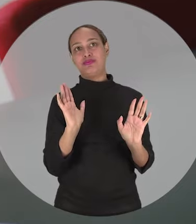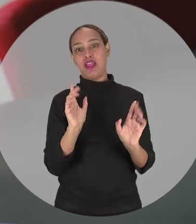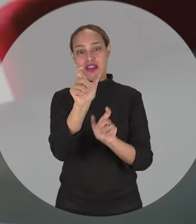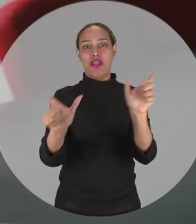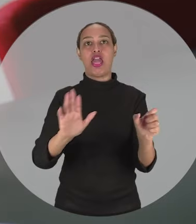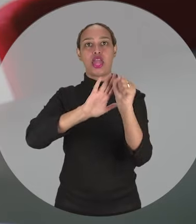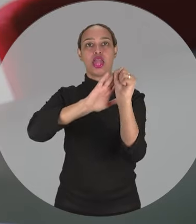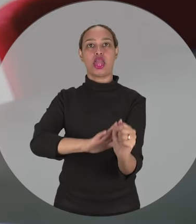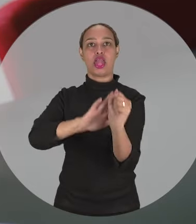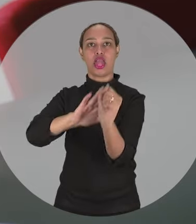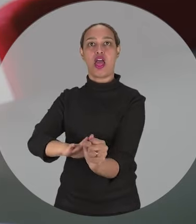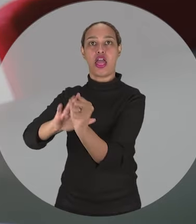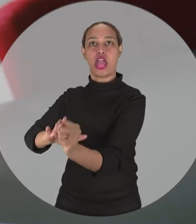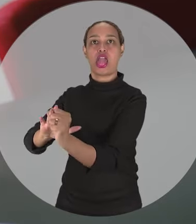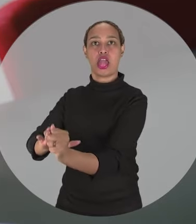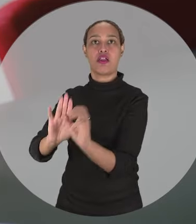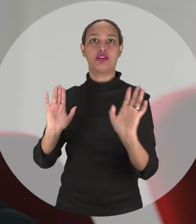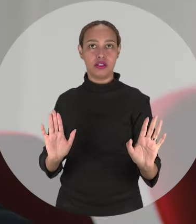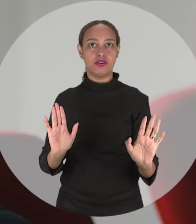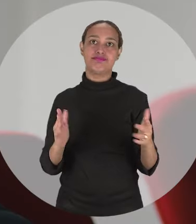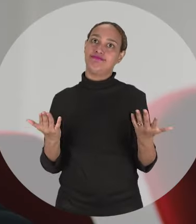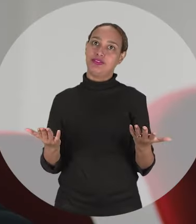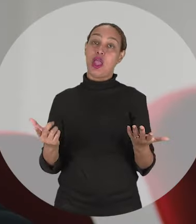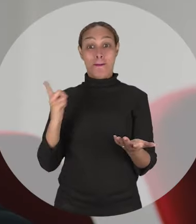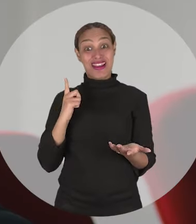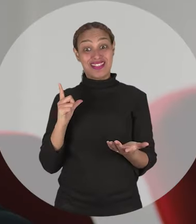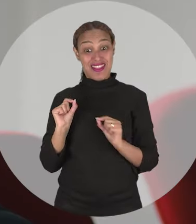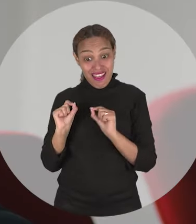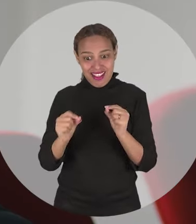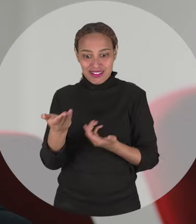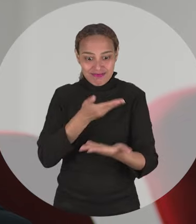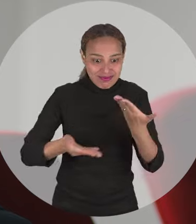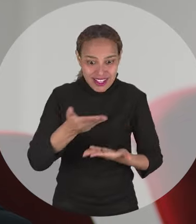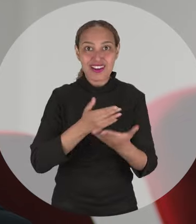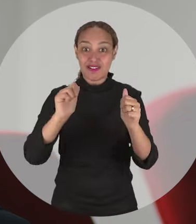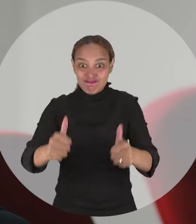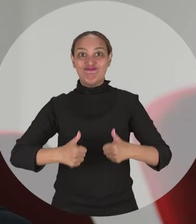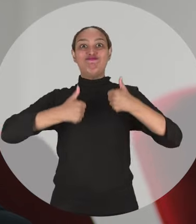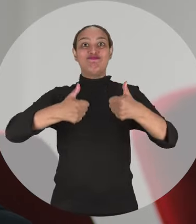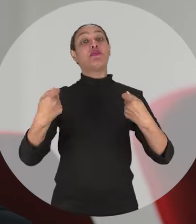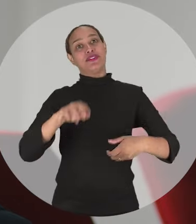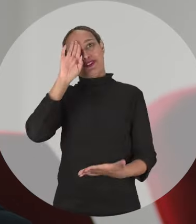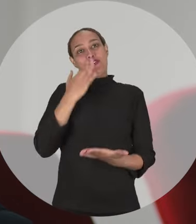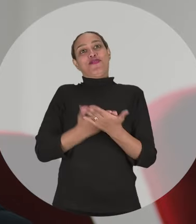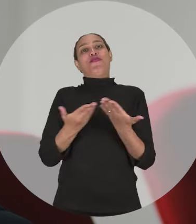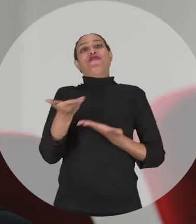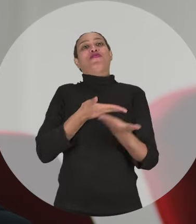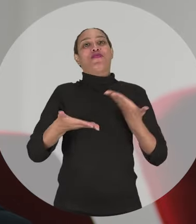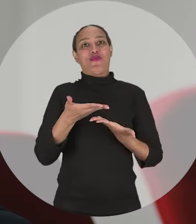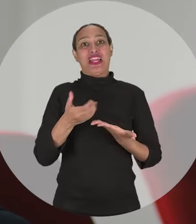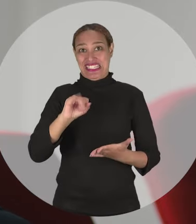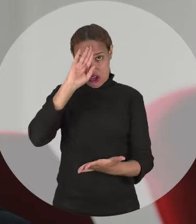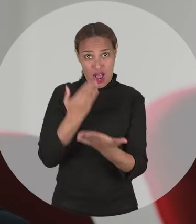isso, porque isso, para ter essa relação de pertinência, é preciso uma relação de confiança. Sem confiança